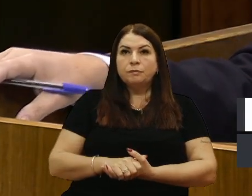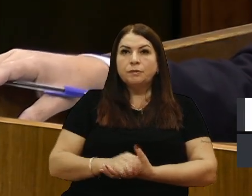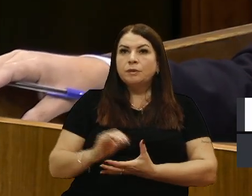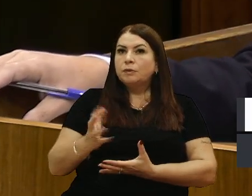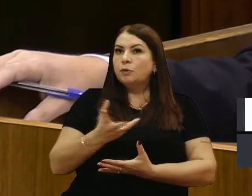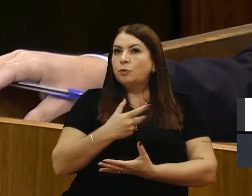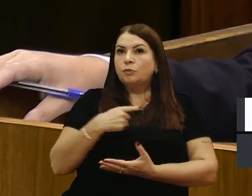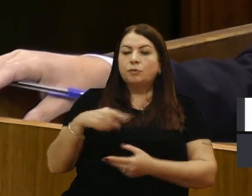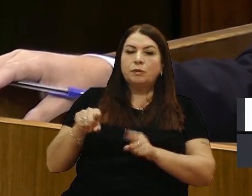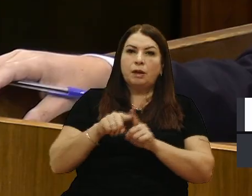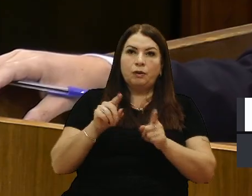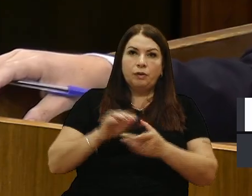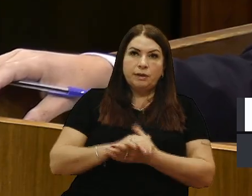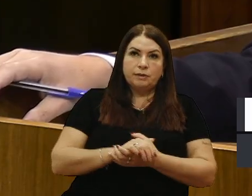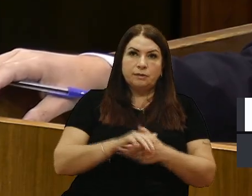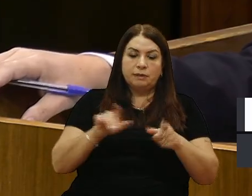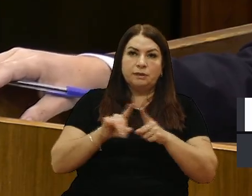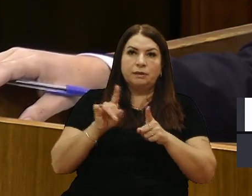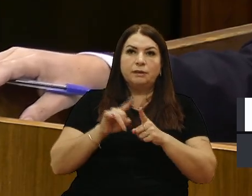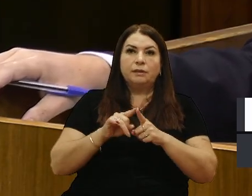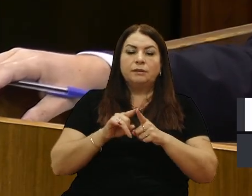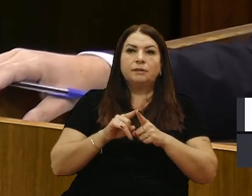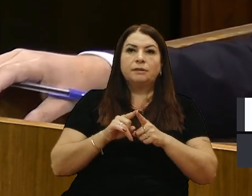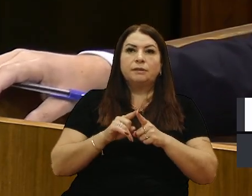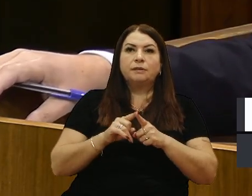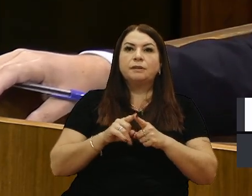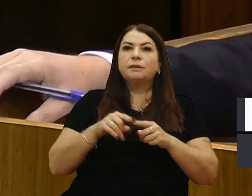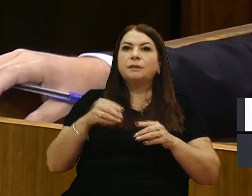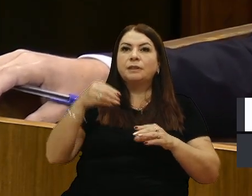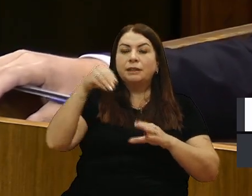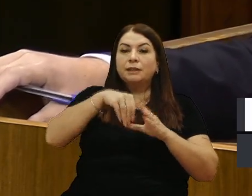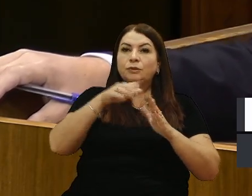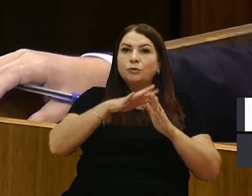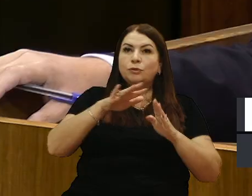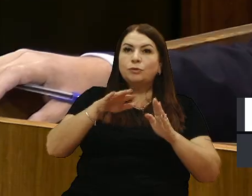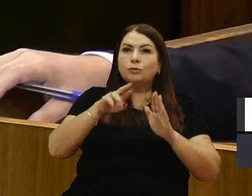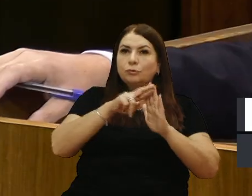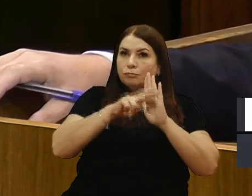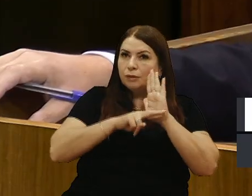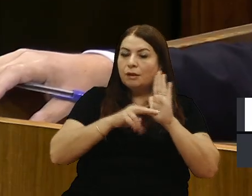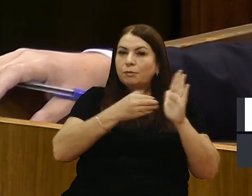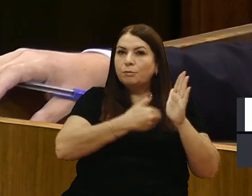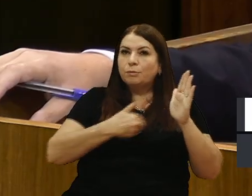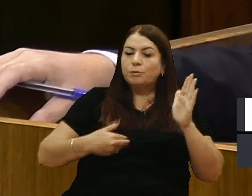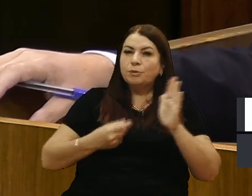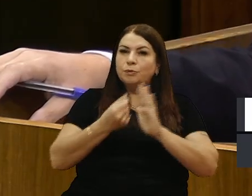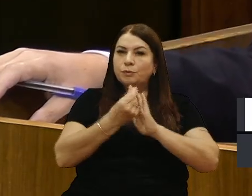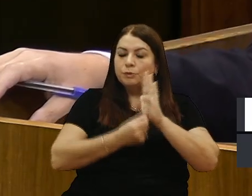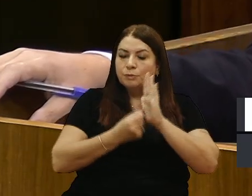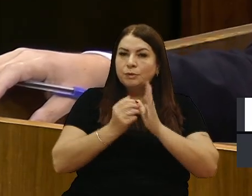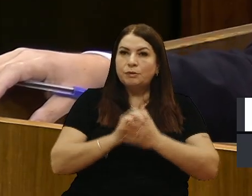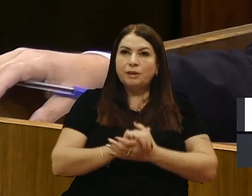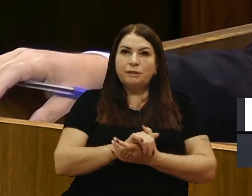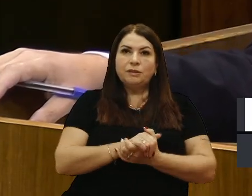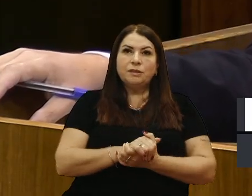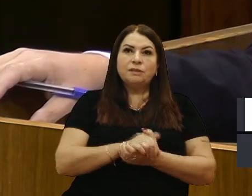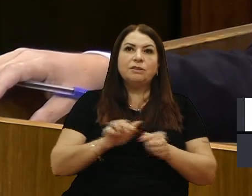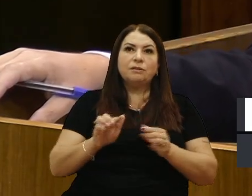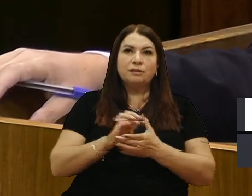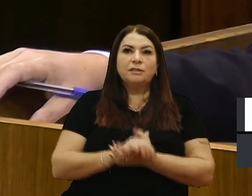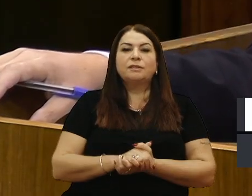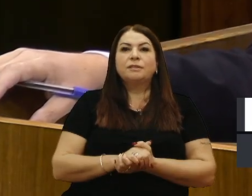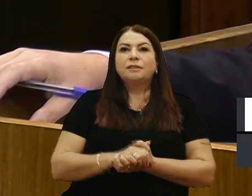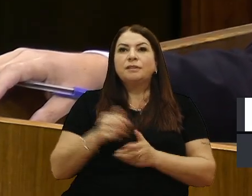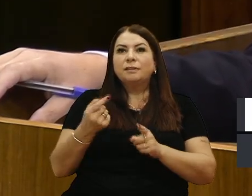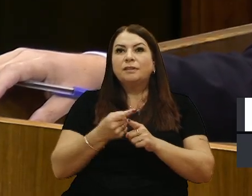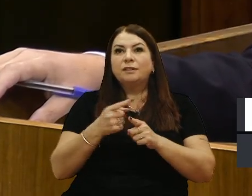as devidas providências diante do rito público, da questão de orçamento, da questão de